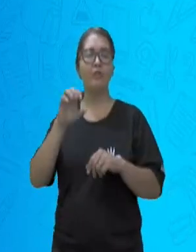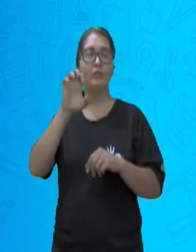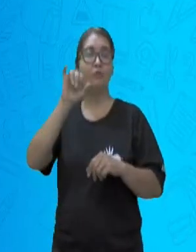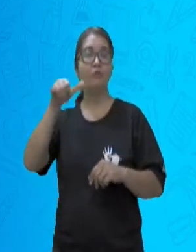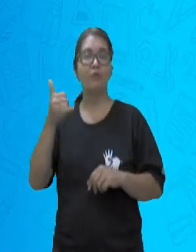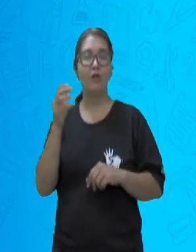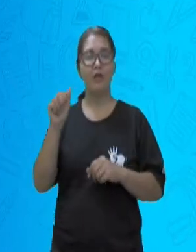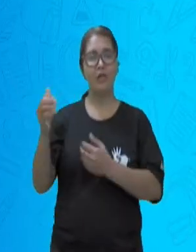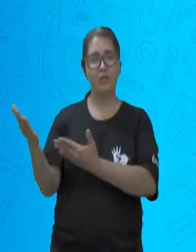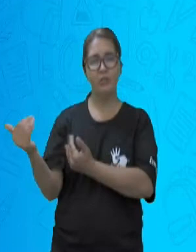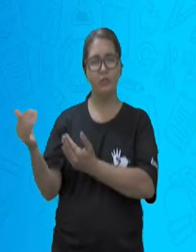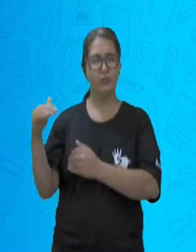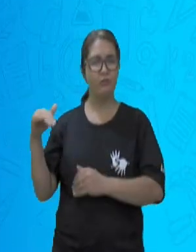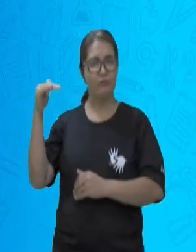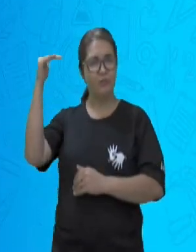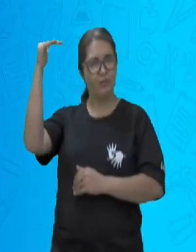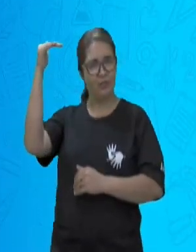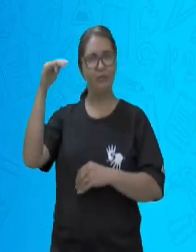de alimento.